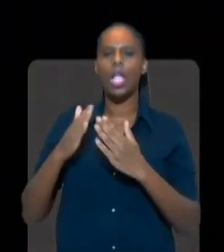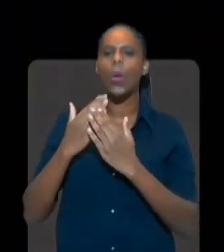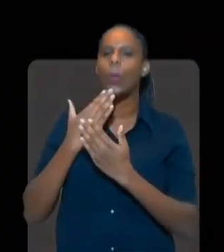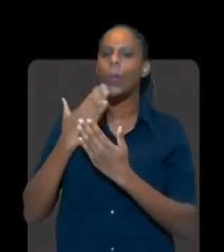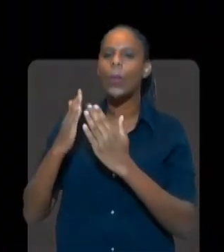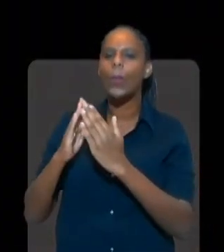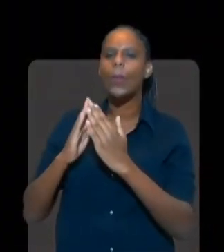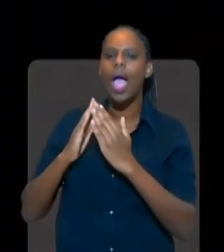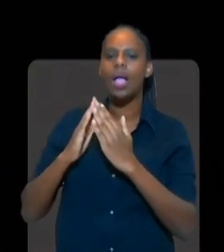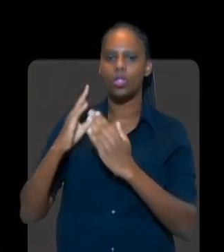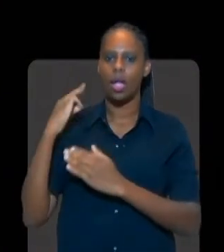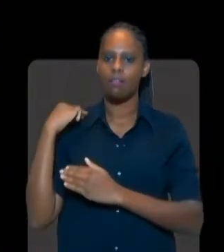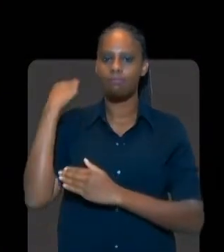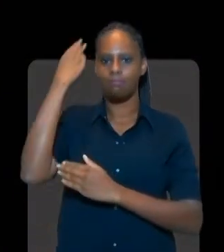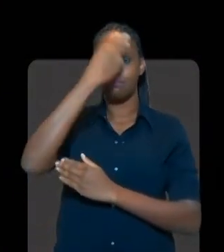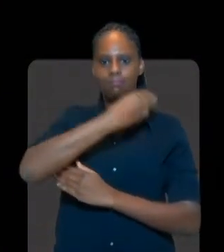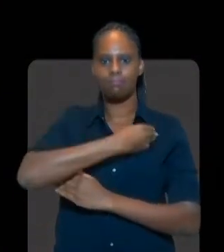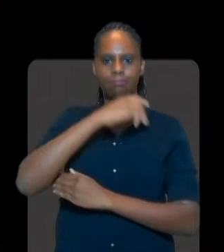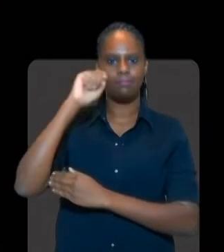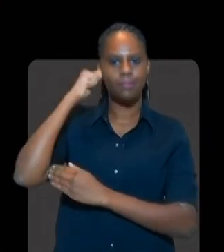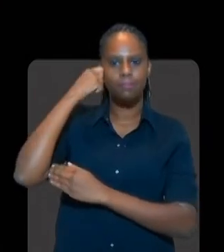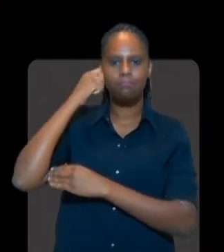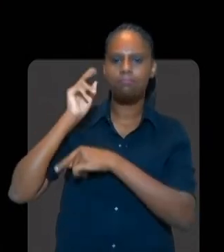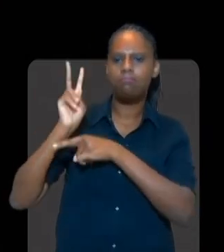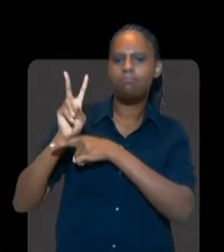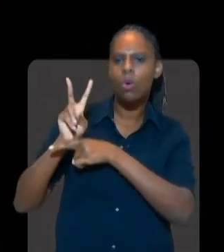Prego a Nossa Senhora Aparecida